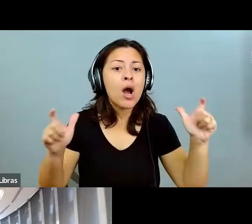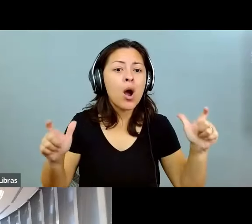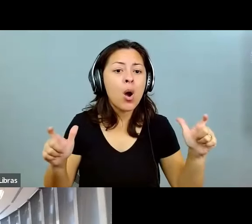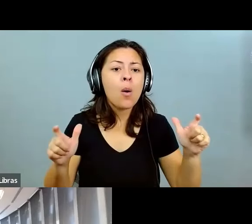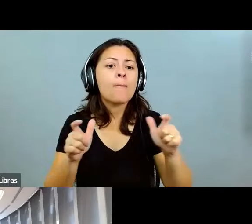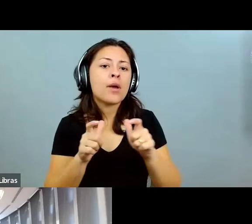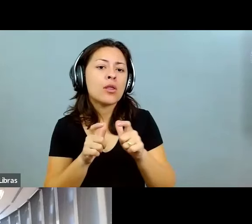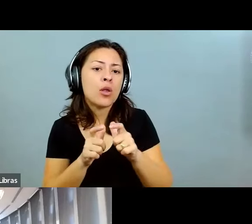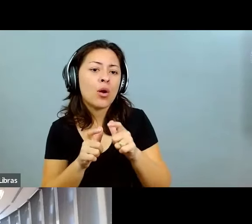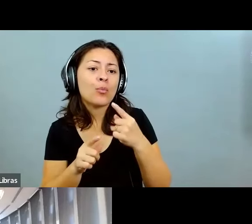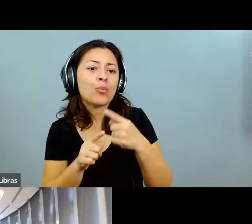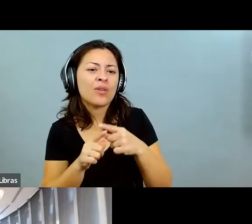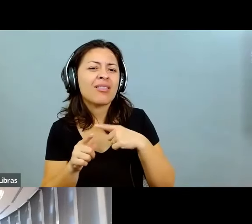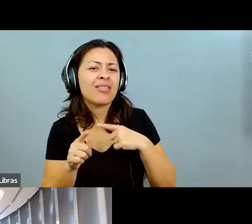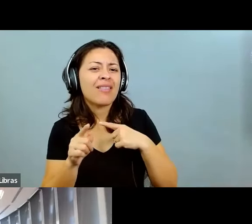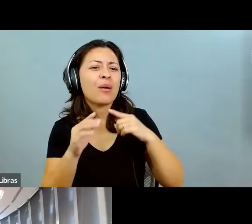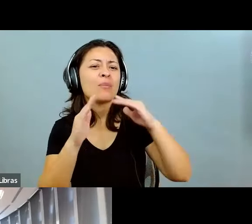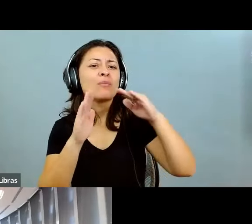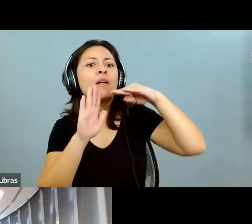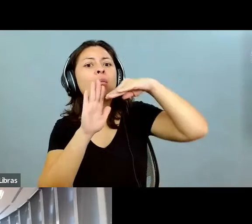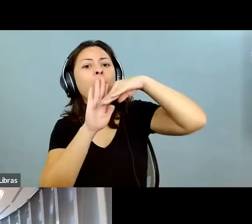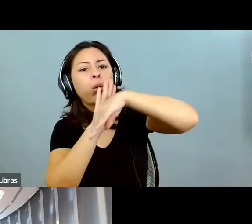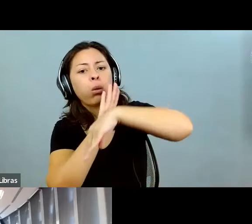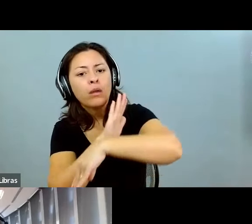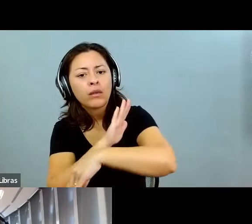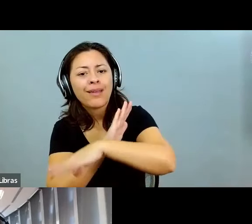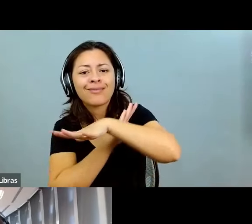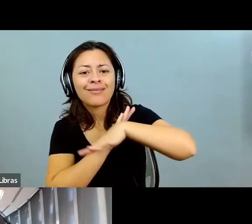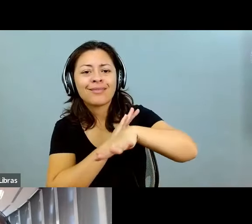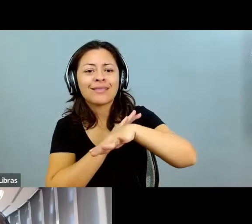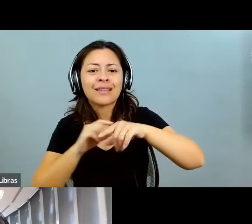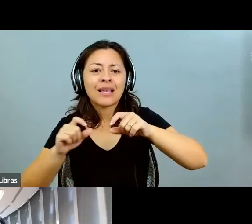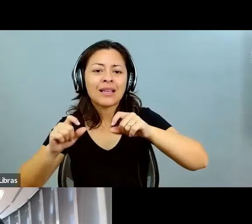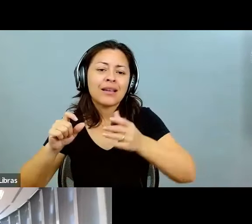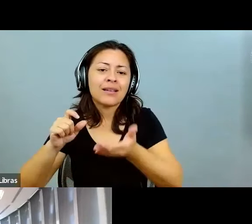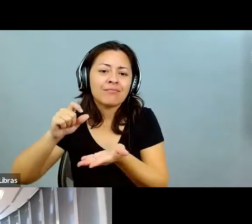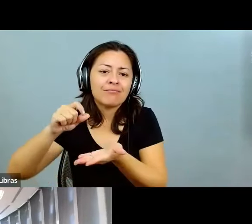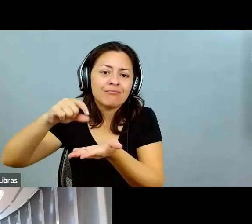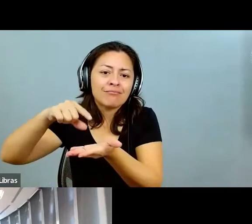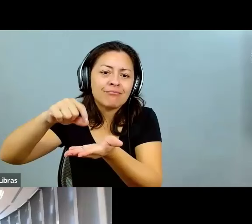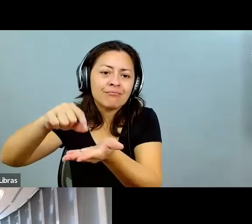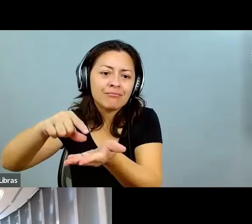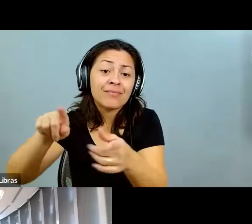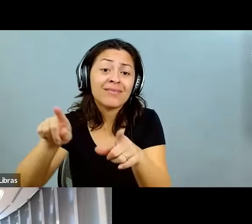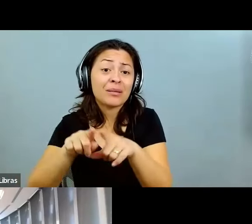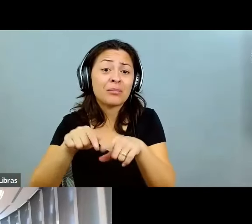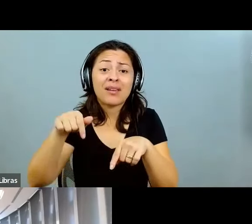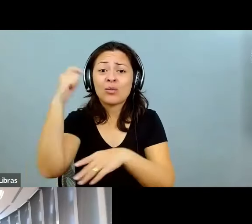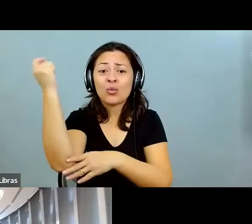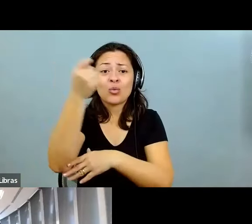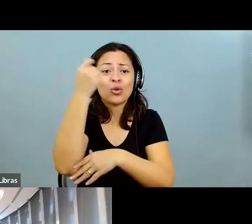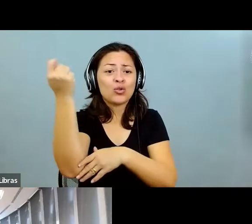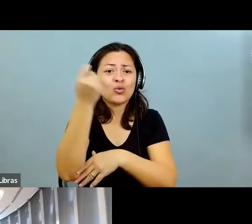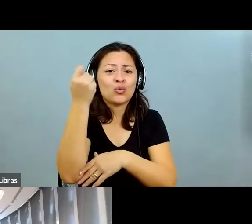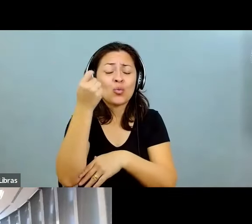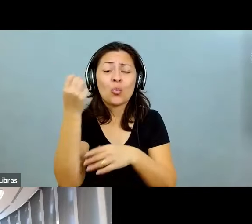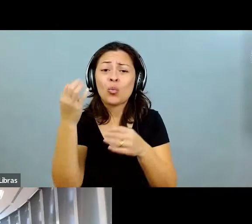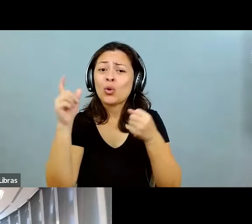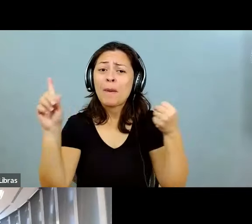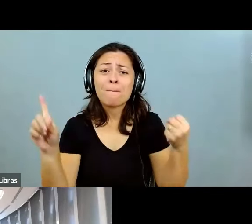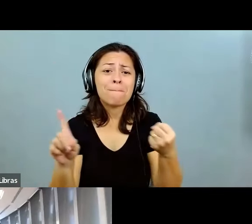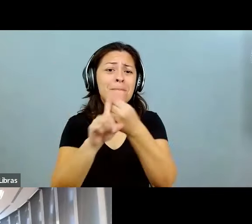queda na oferta de sementes se isso pode eventualmente eh ajudar no mercado e até a questão própria Rio Grande do Sul também se algumas sementeiras podem estar sendo impactadas